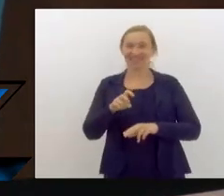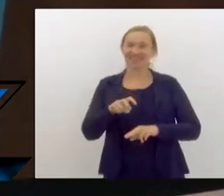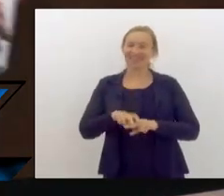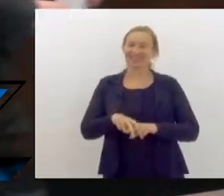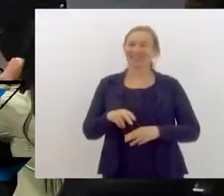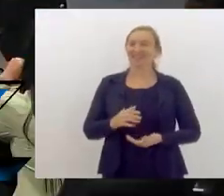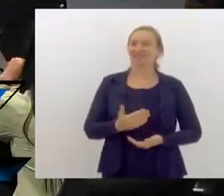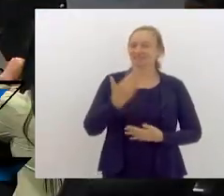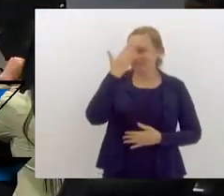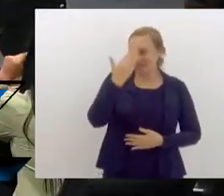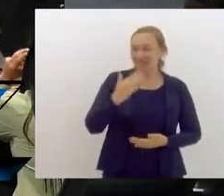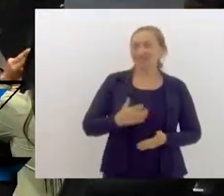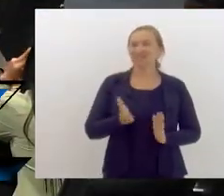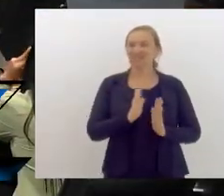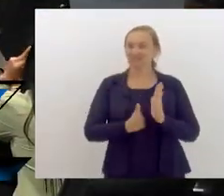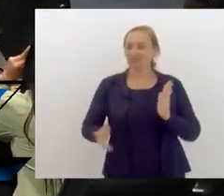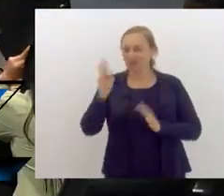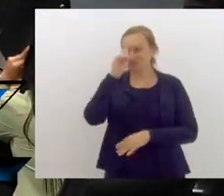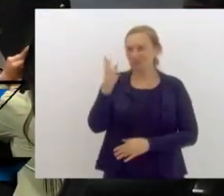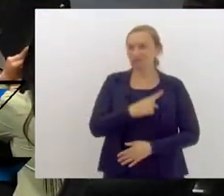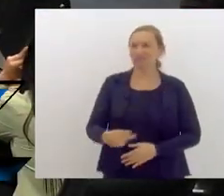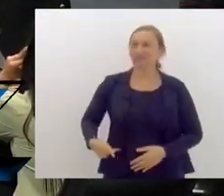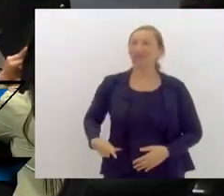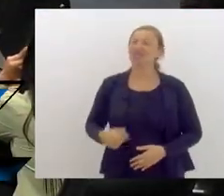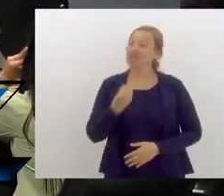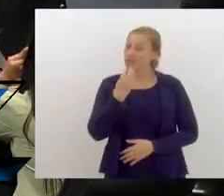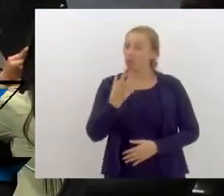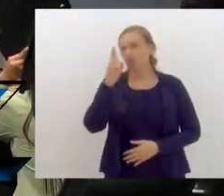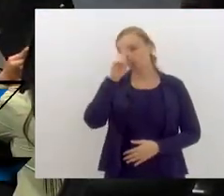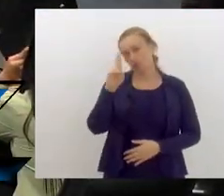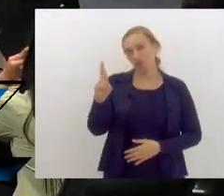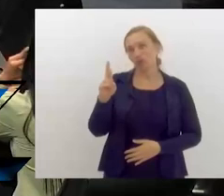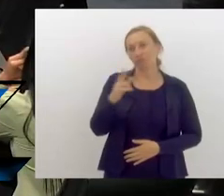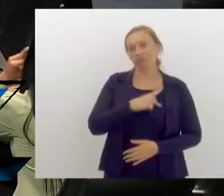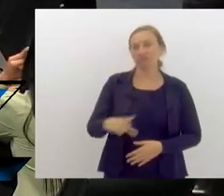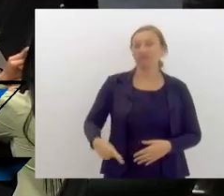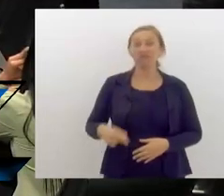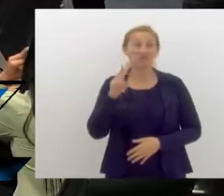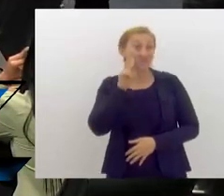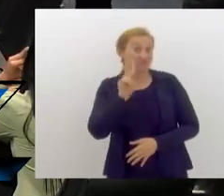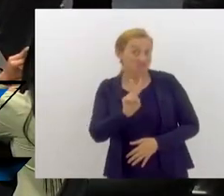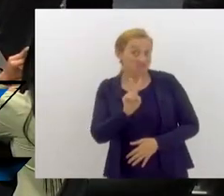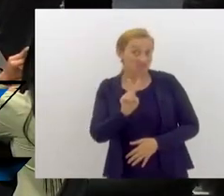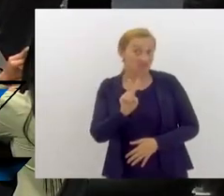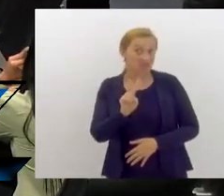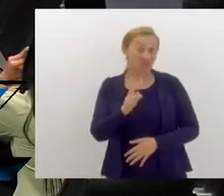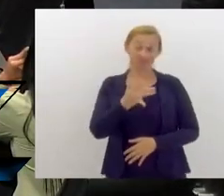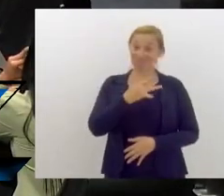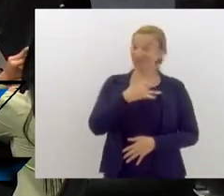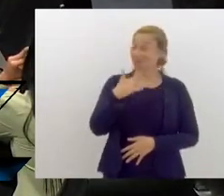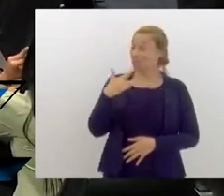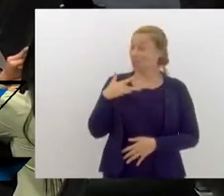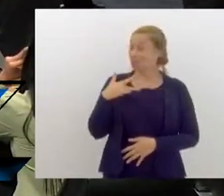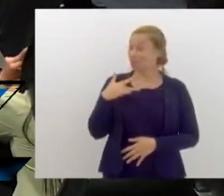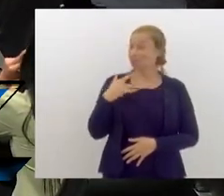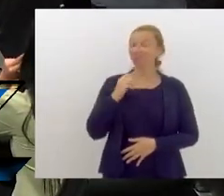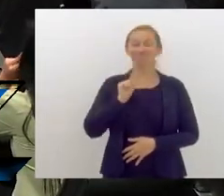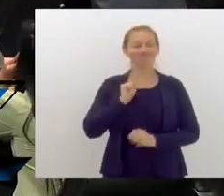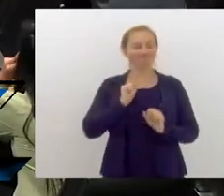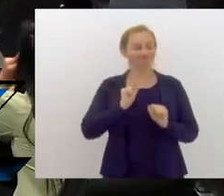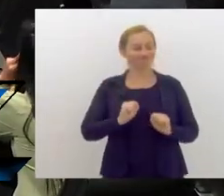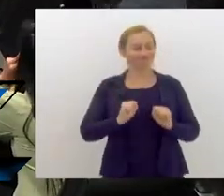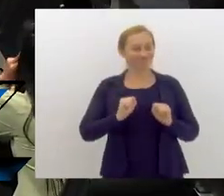irmão Muito obrigado questão de ordem presidente que bom senhor presidente vê-lo restabelecido que possa